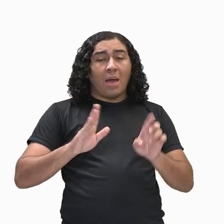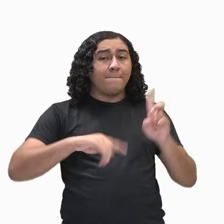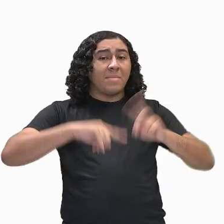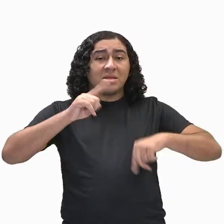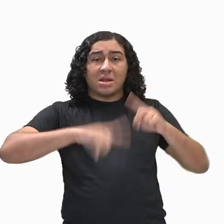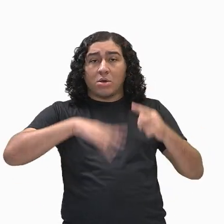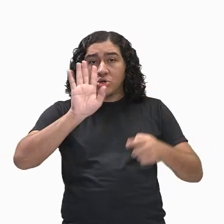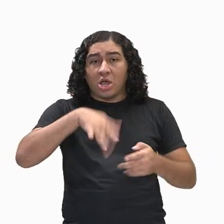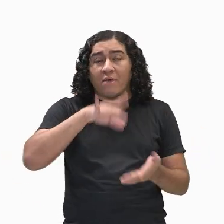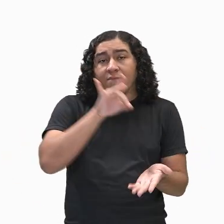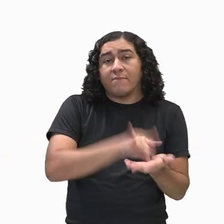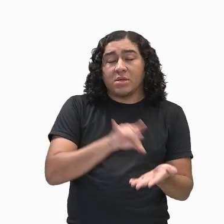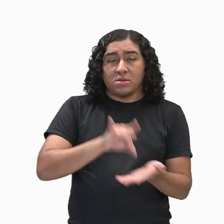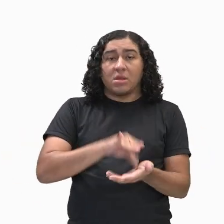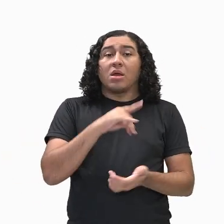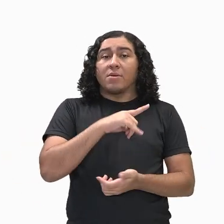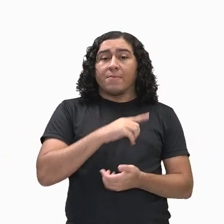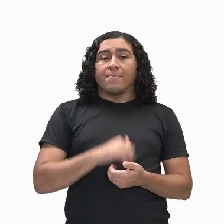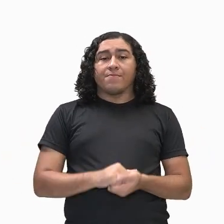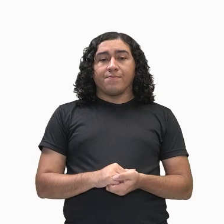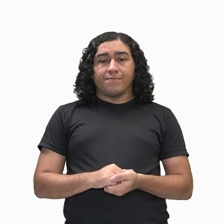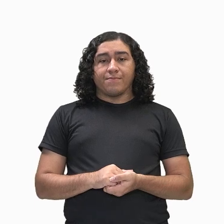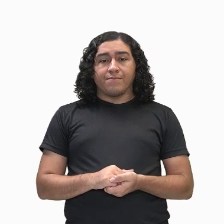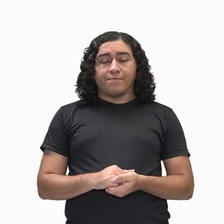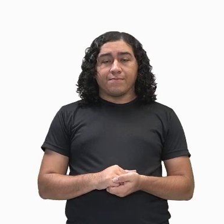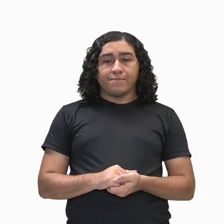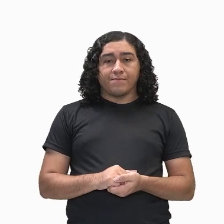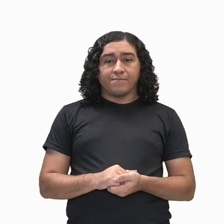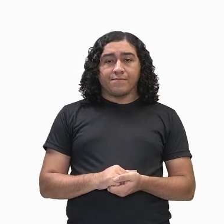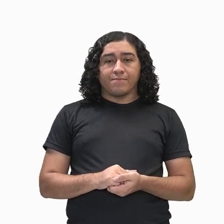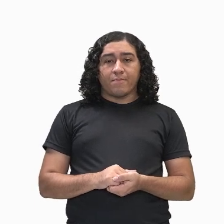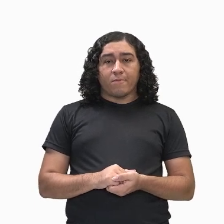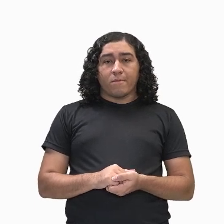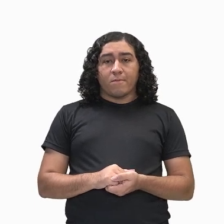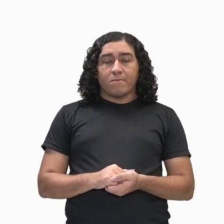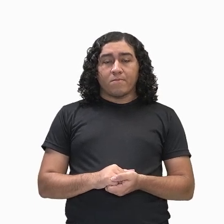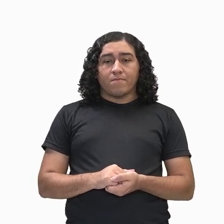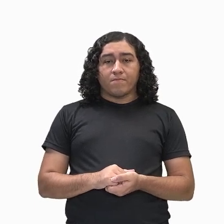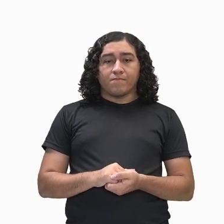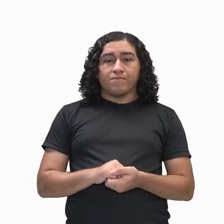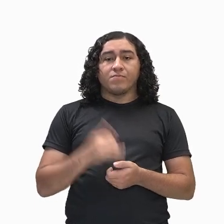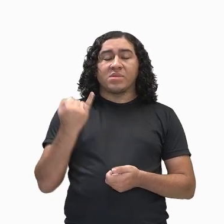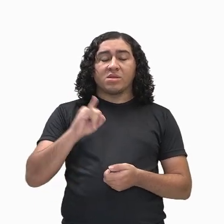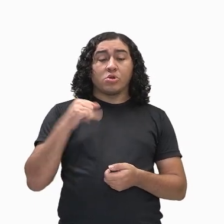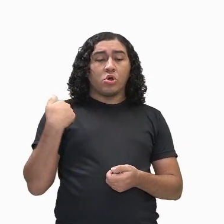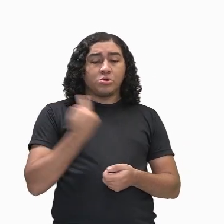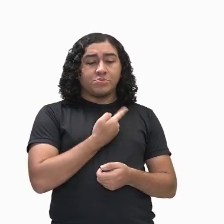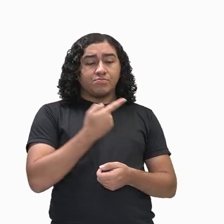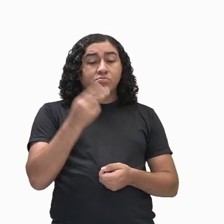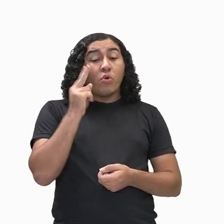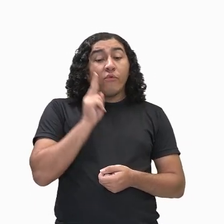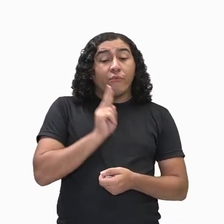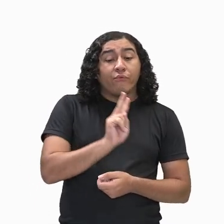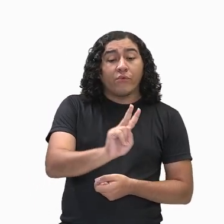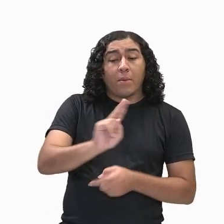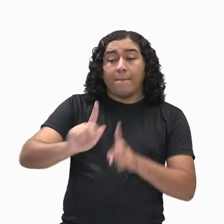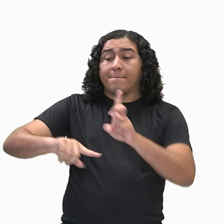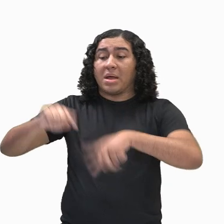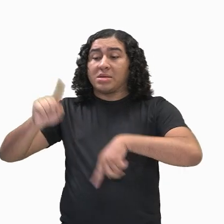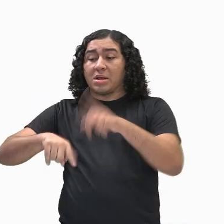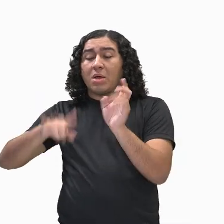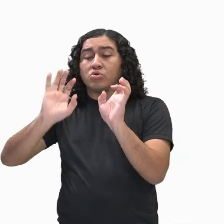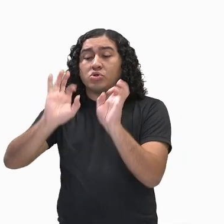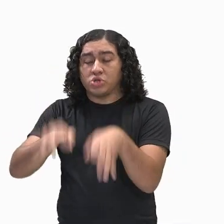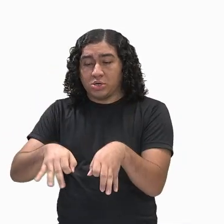Quando colocamos o cuidado para o olhar daquilo que já está pronto ao nosso